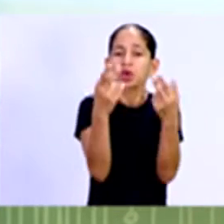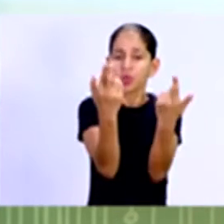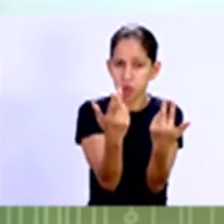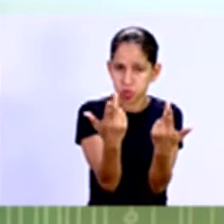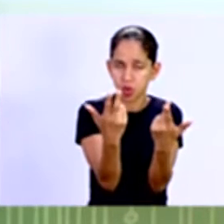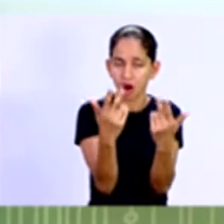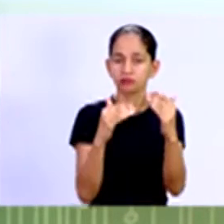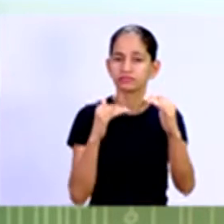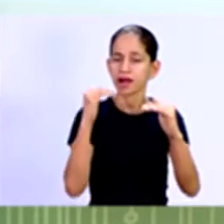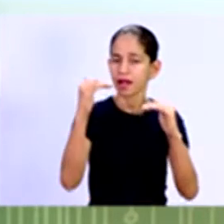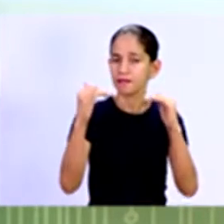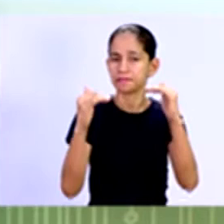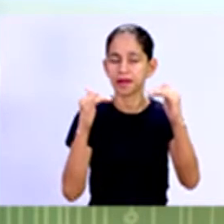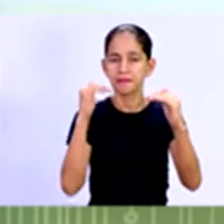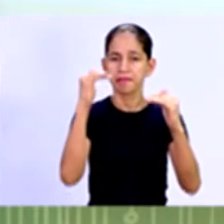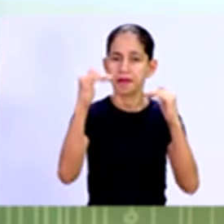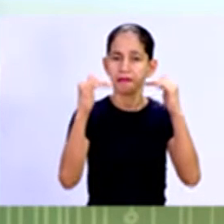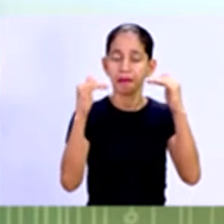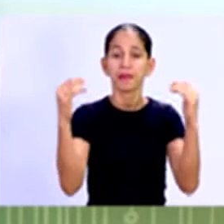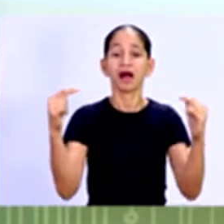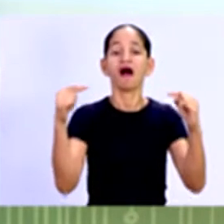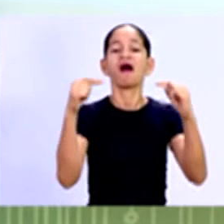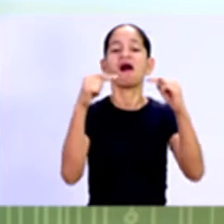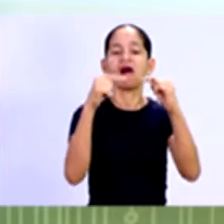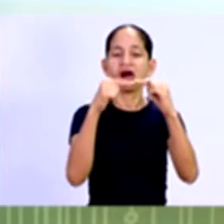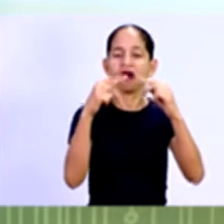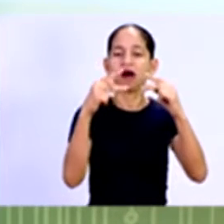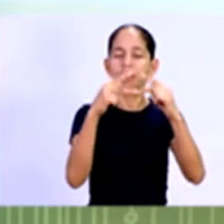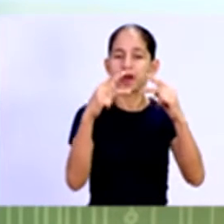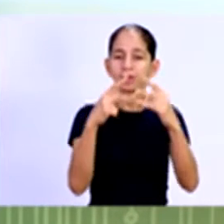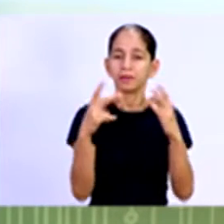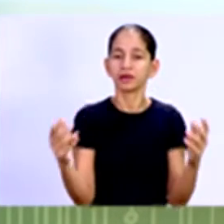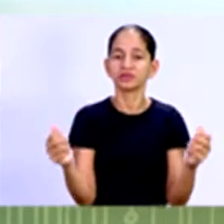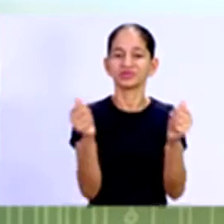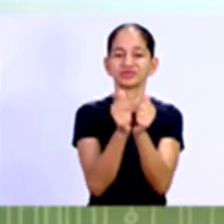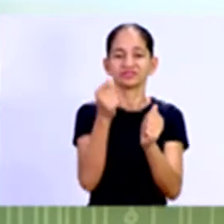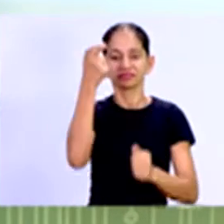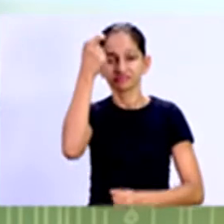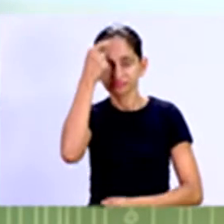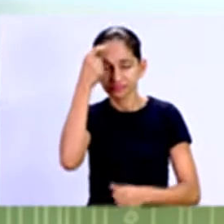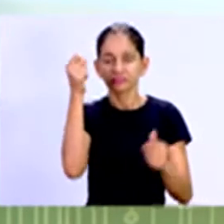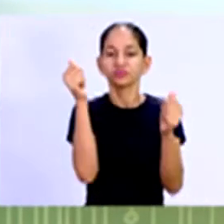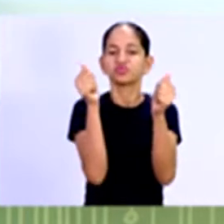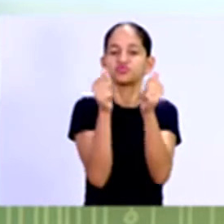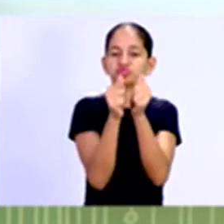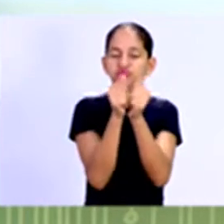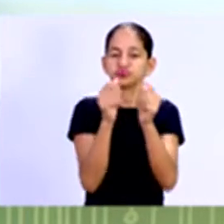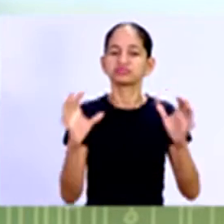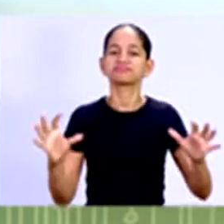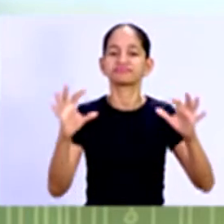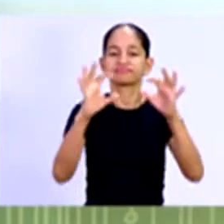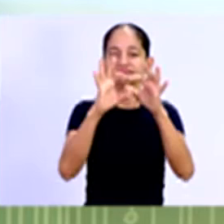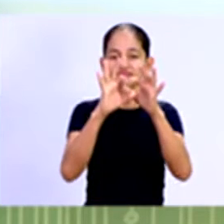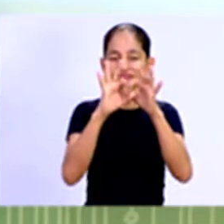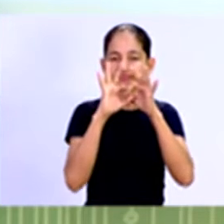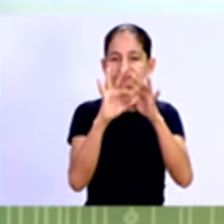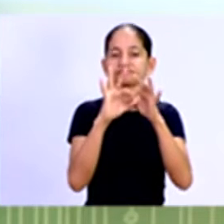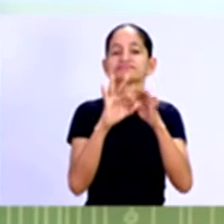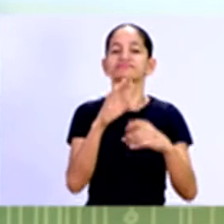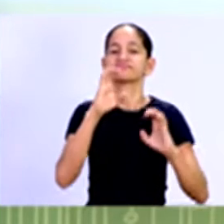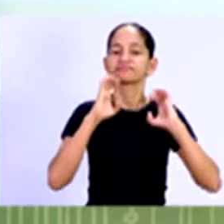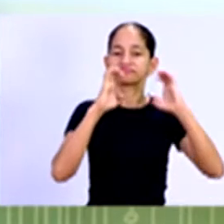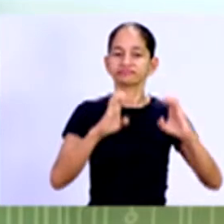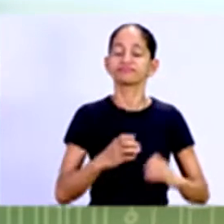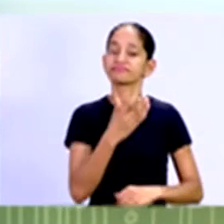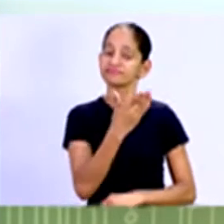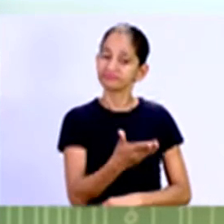sigo a norma social, eu busco um princípio ético, aí eu estou agindo também eticamente. E o sujeito ético é